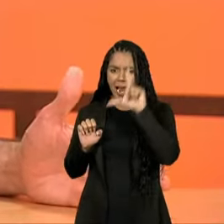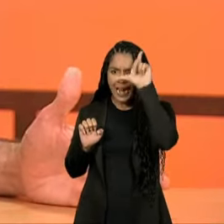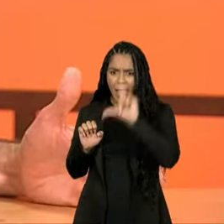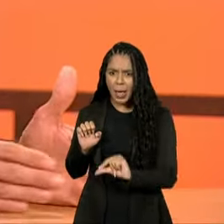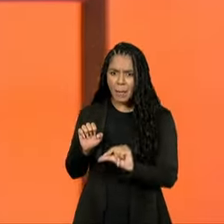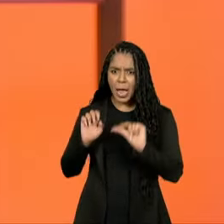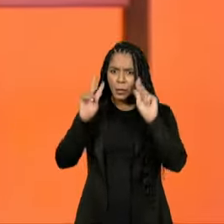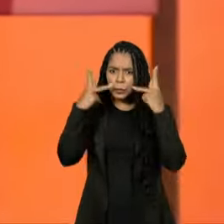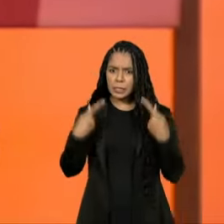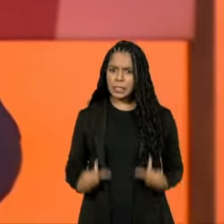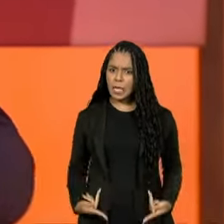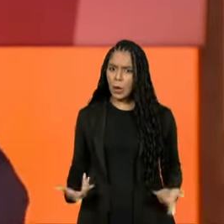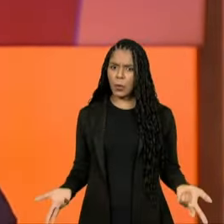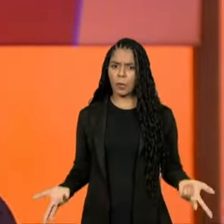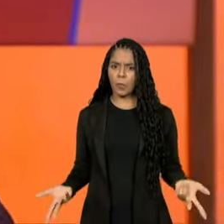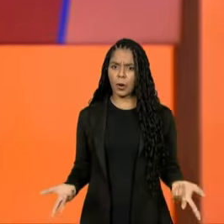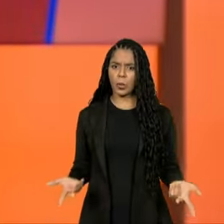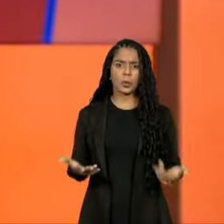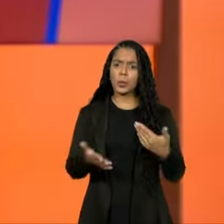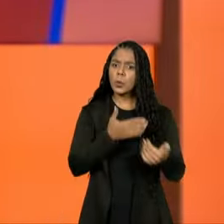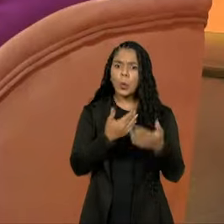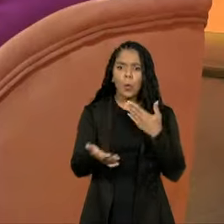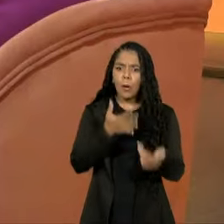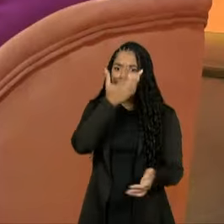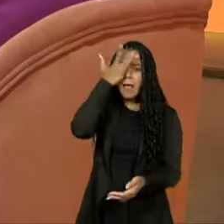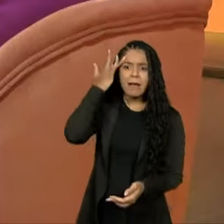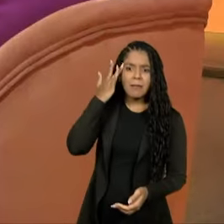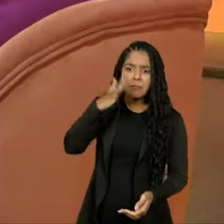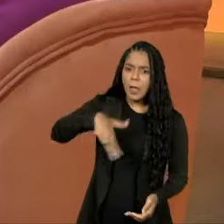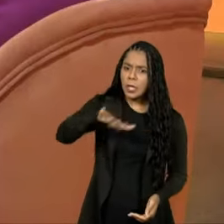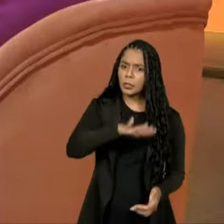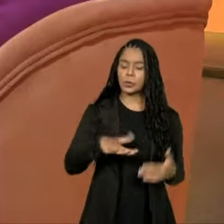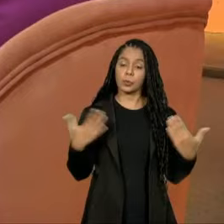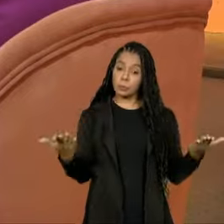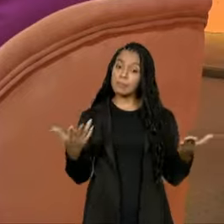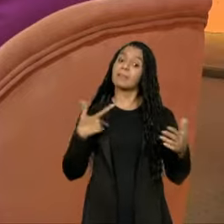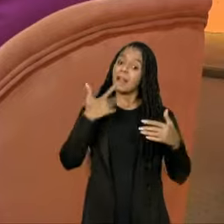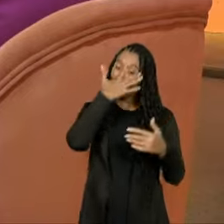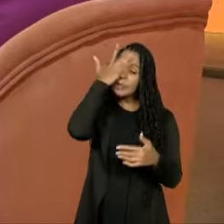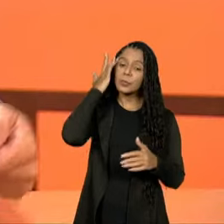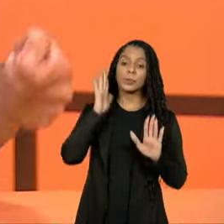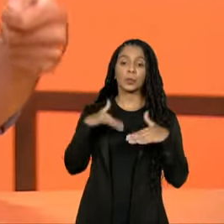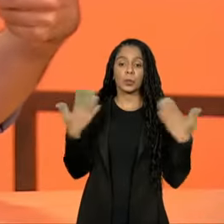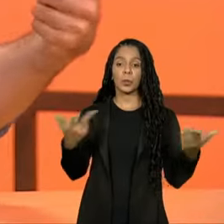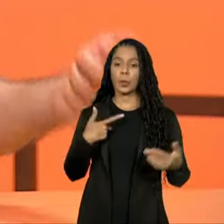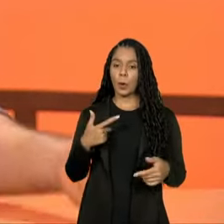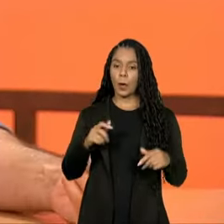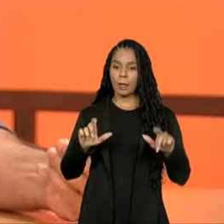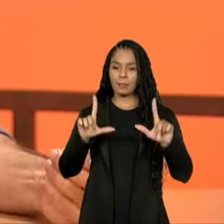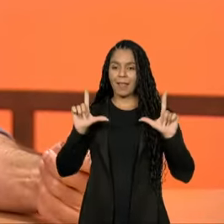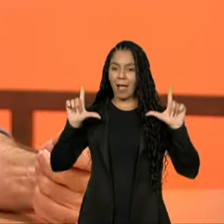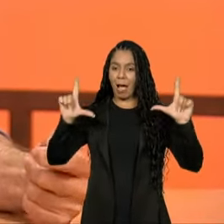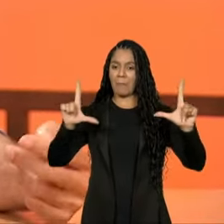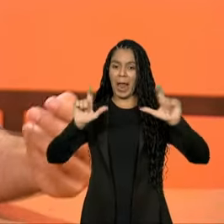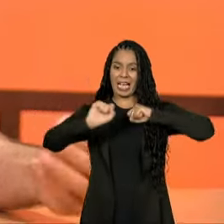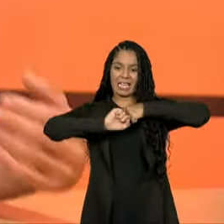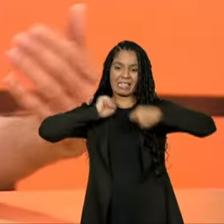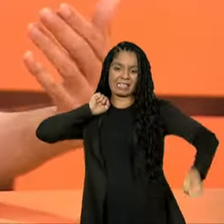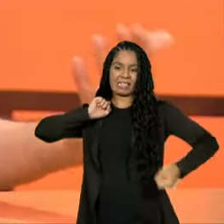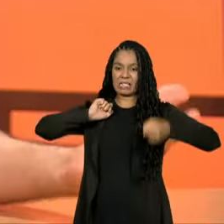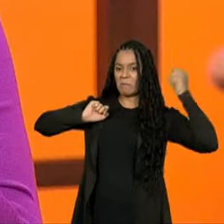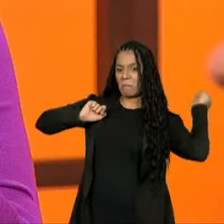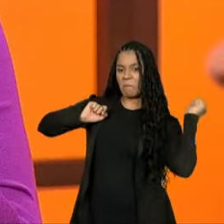humano do que qualquer pessoa de qualquer país. Exatamente. Então, aí as pessoas, quando rasgam a plata, quando são, não